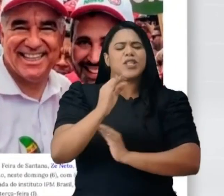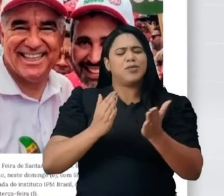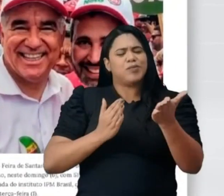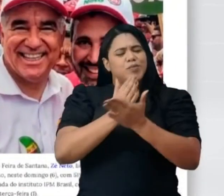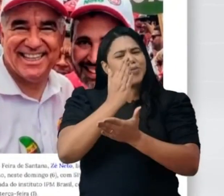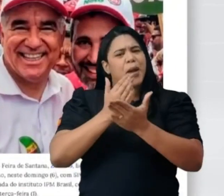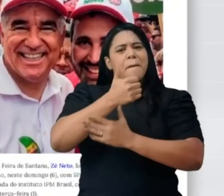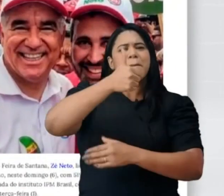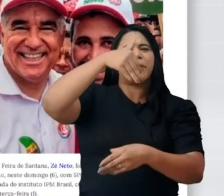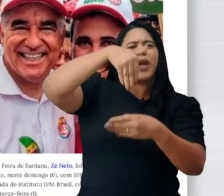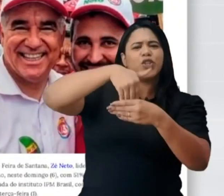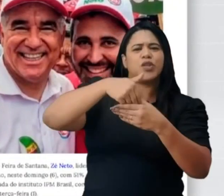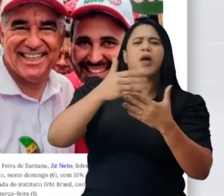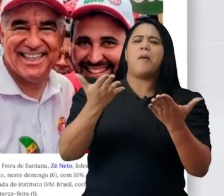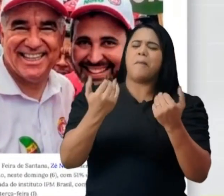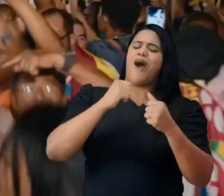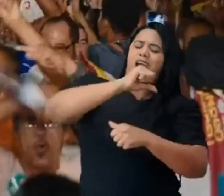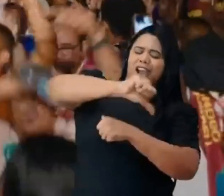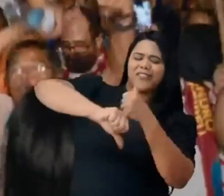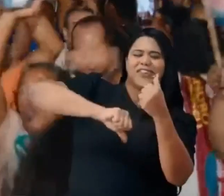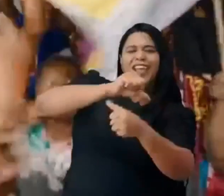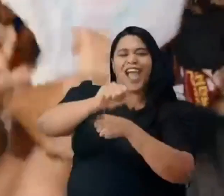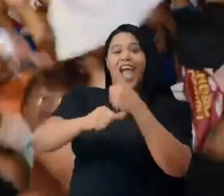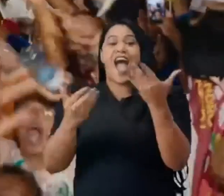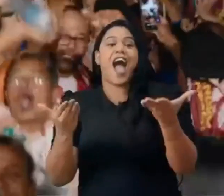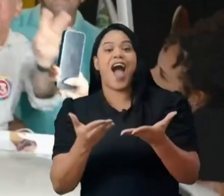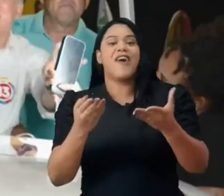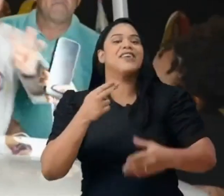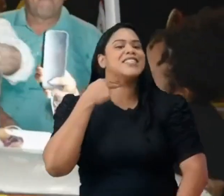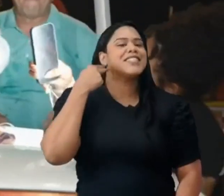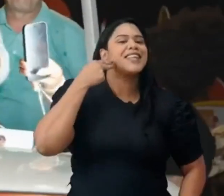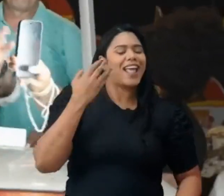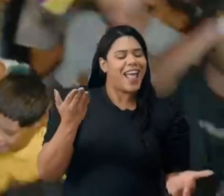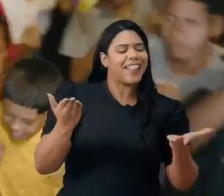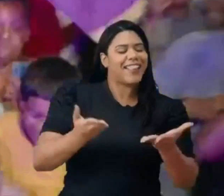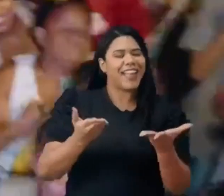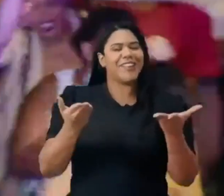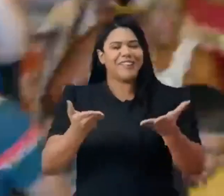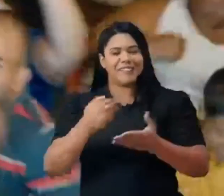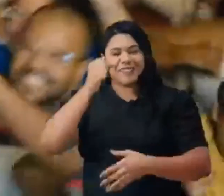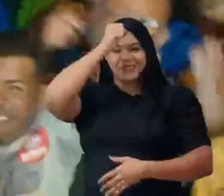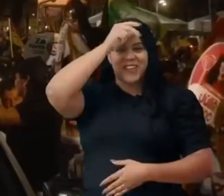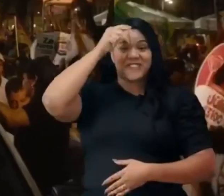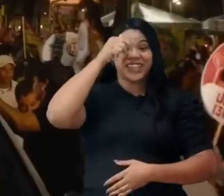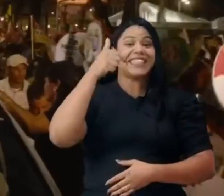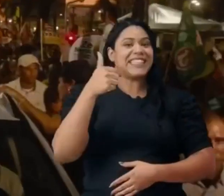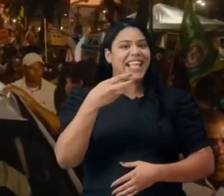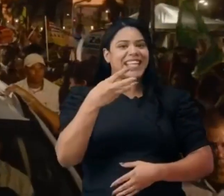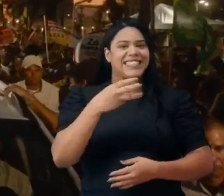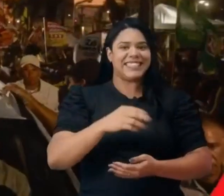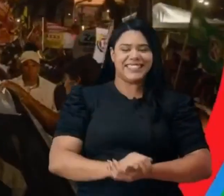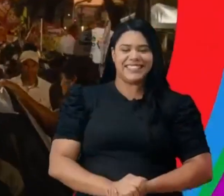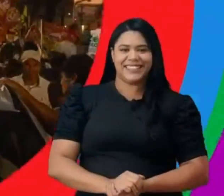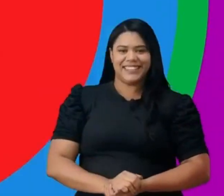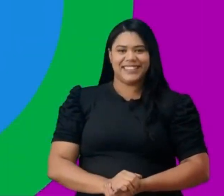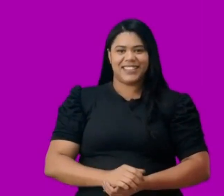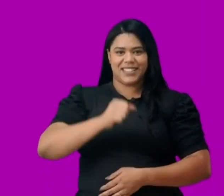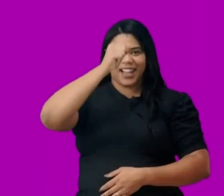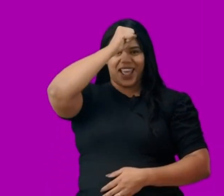51% e vence no primeiro turno. Bota pra virar, agora é a vez de Zé Neto 13.